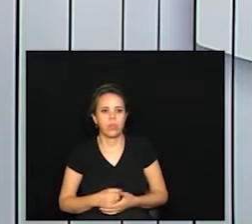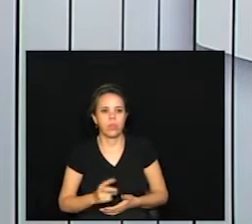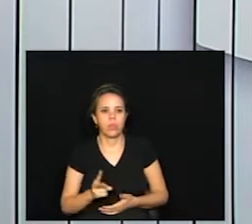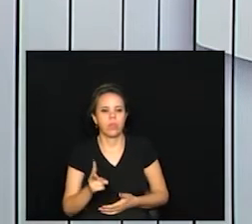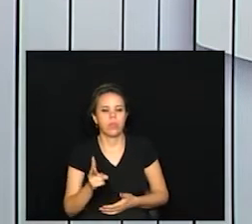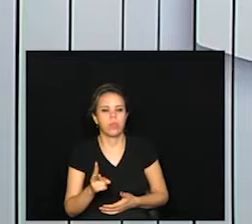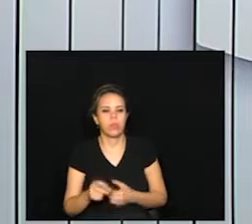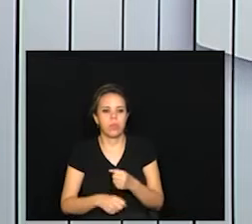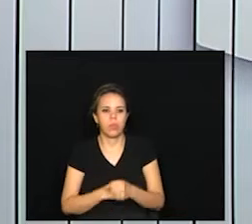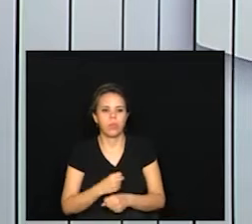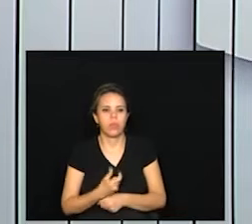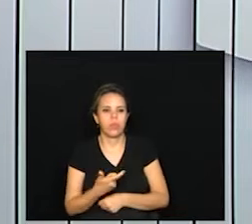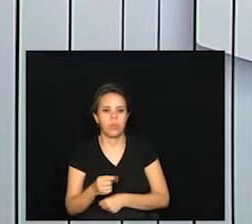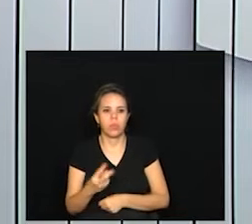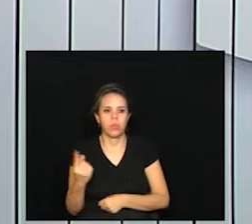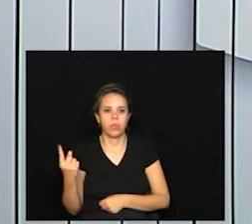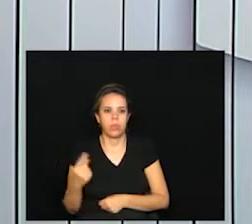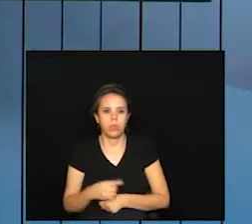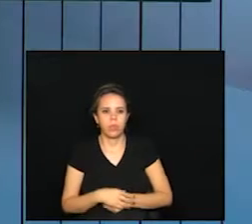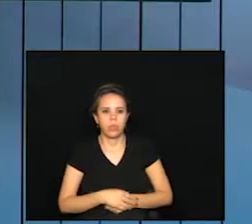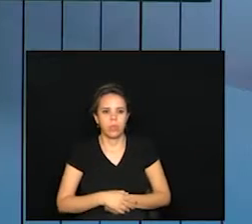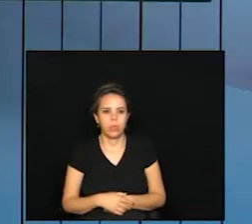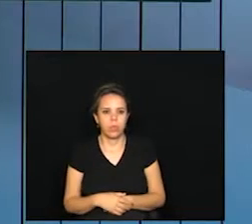constância para este ano de 2021?